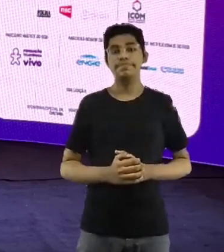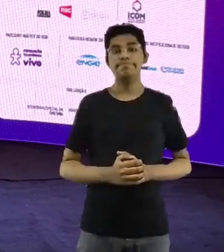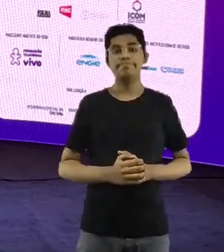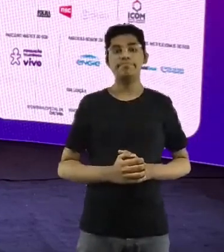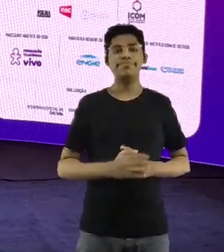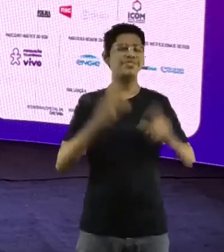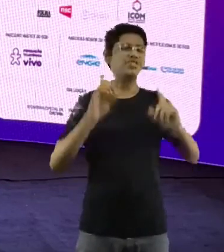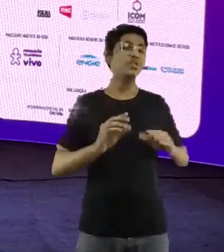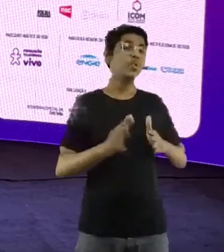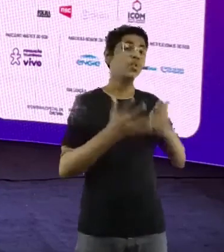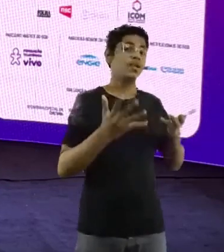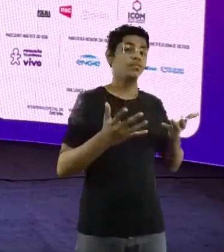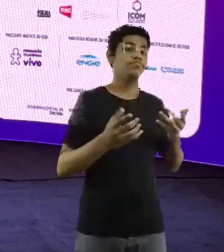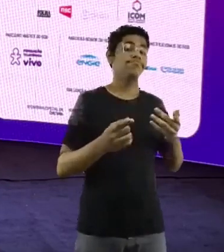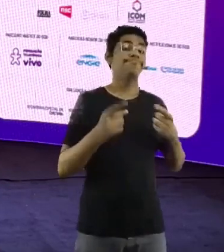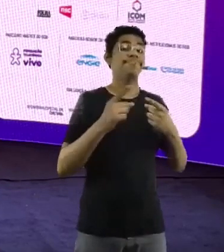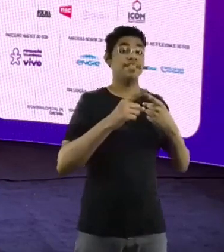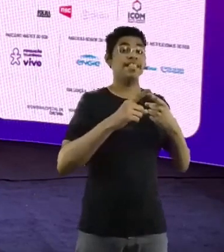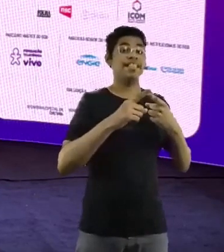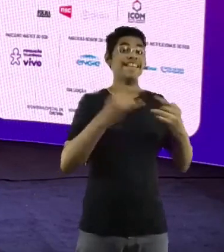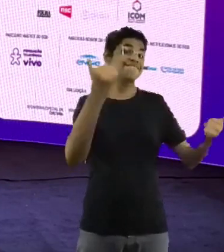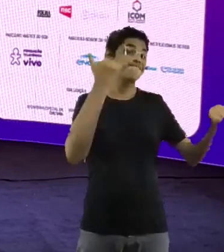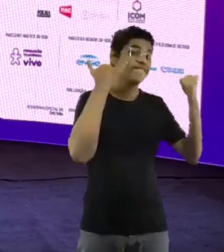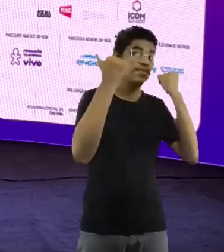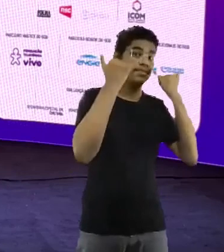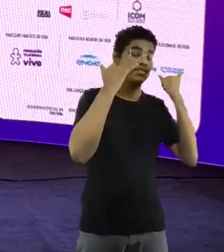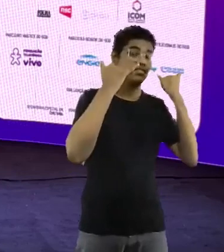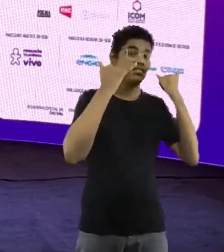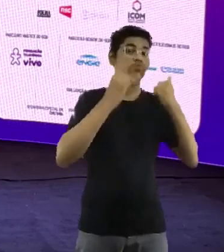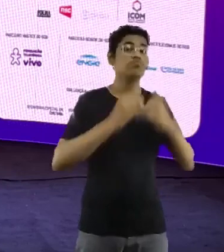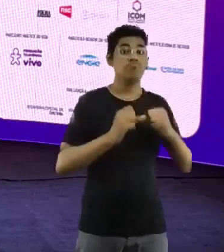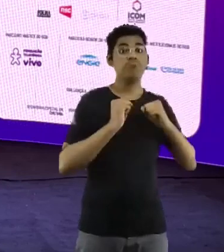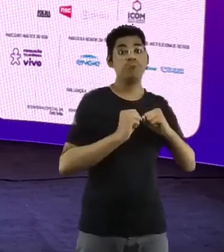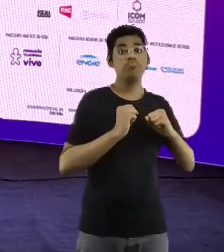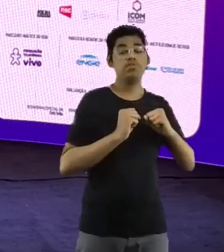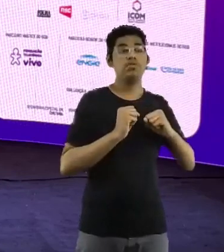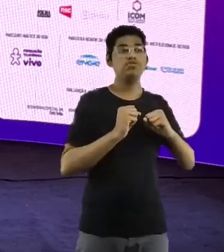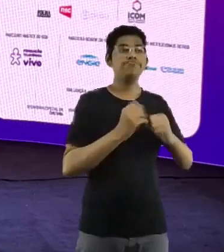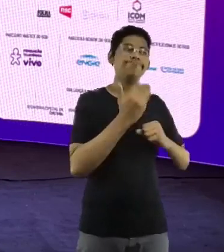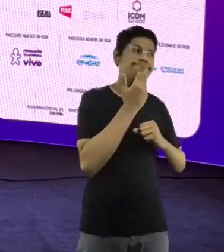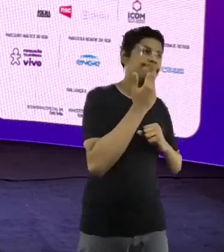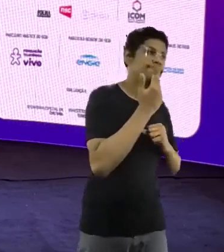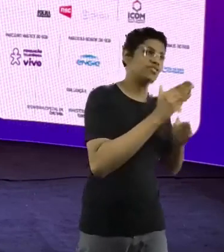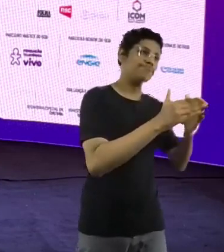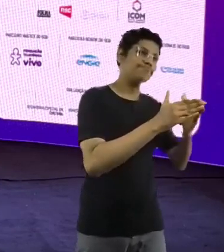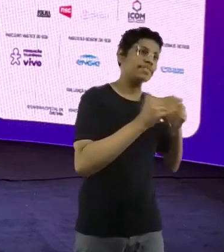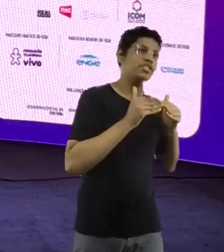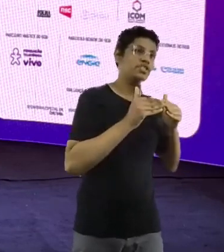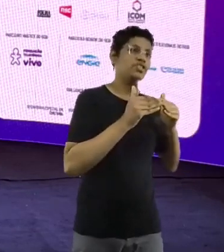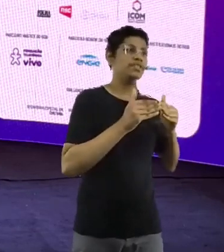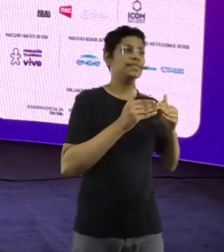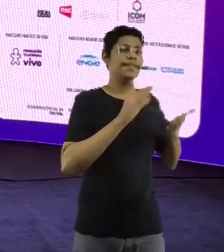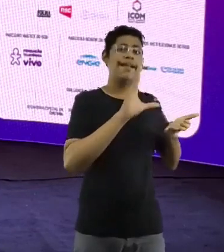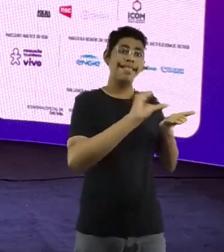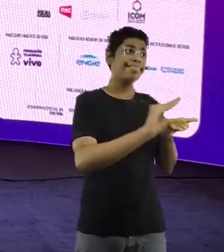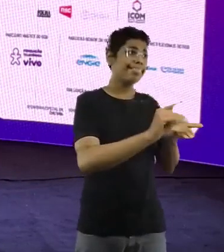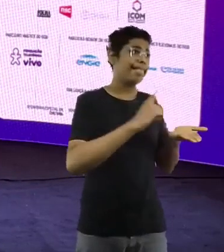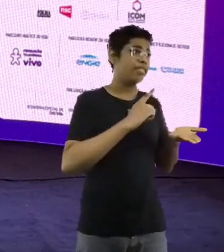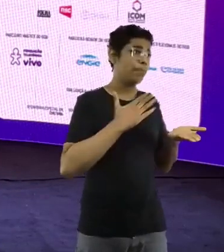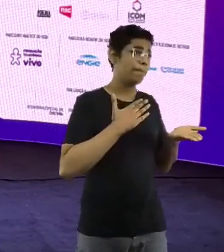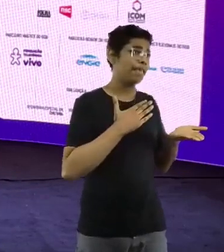primeiro, direito à informação, ou seja, você vai poder solicitar a qualquer instituição que tem dados sobre você para saber